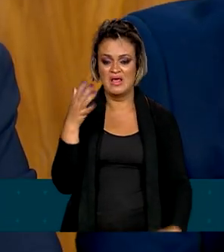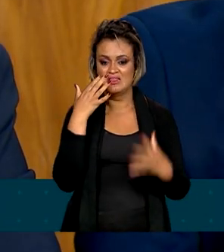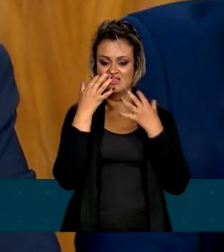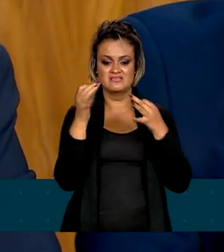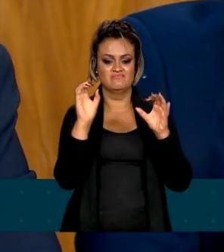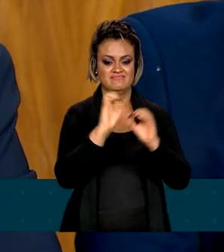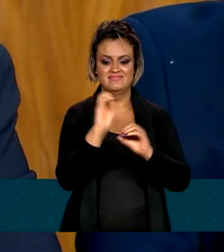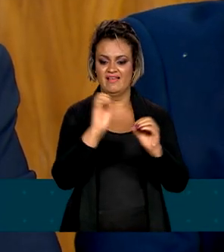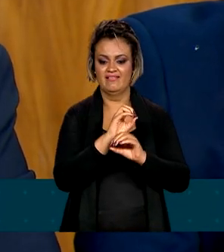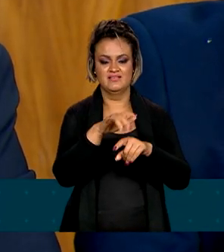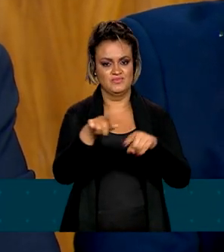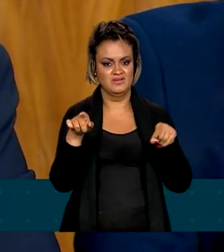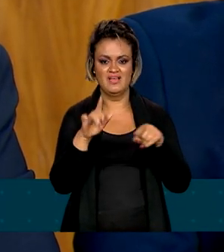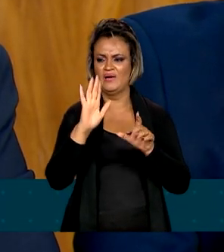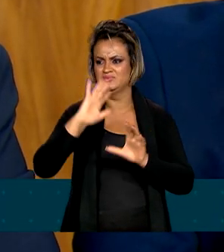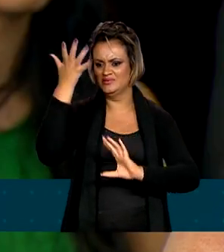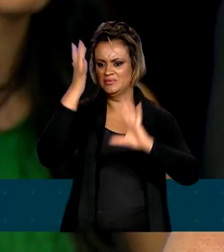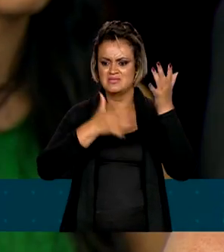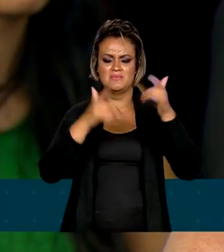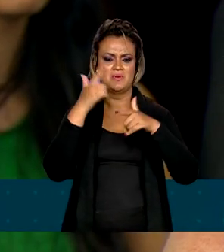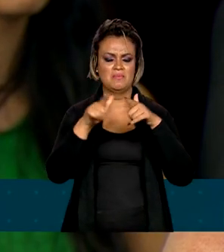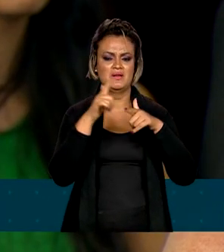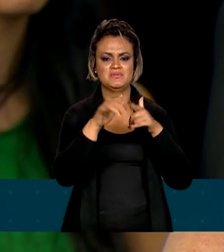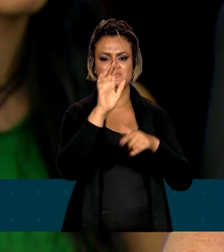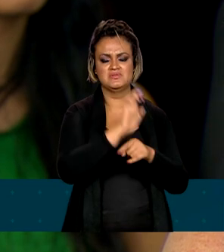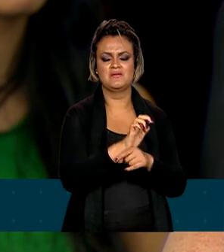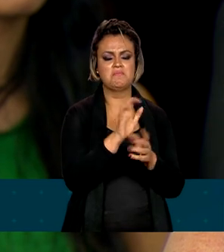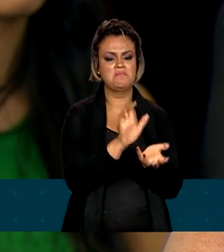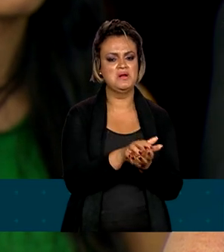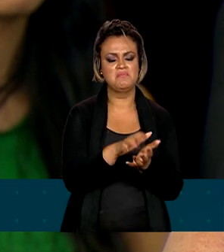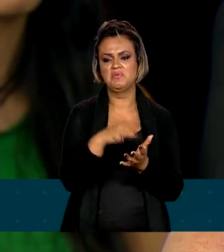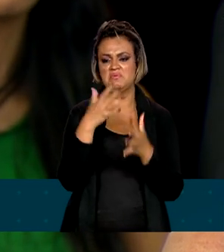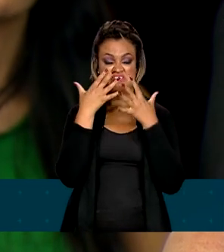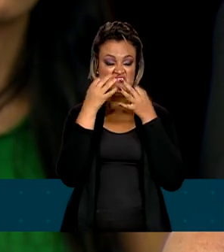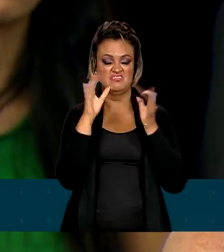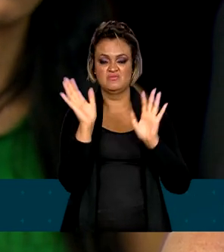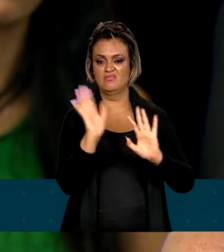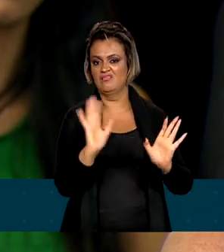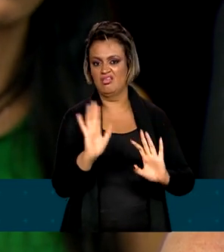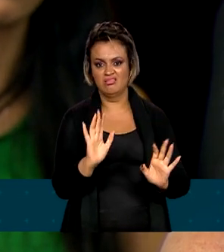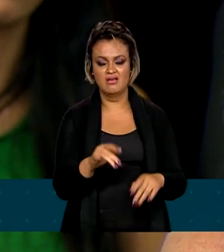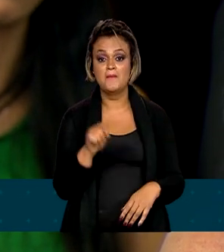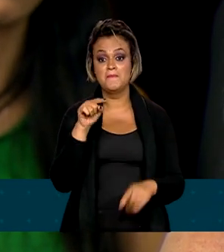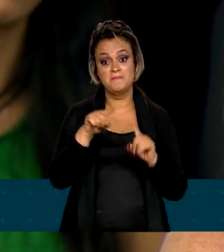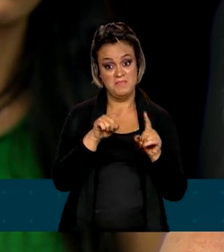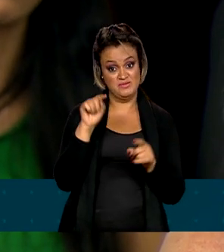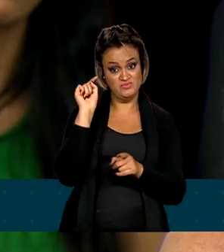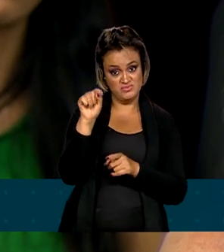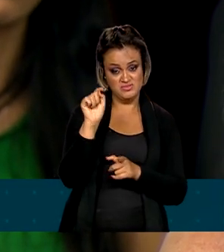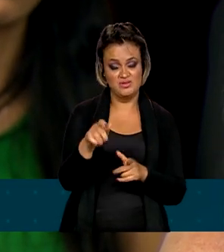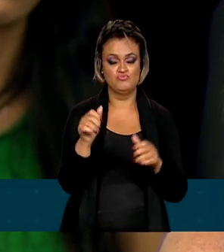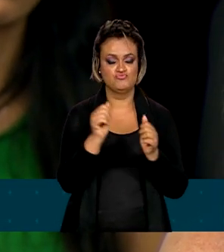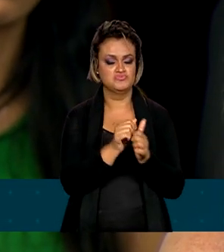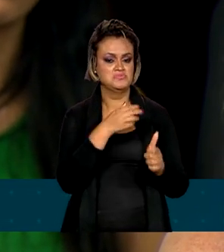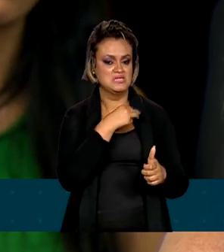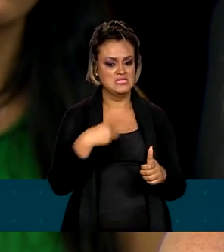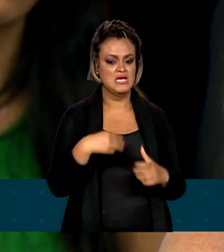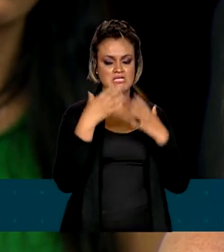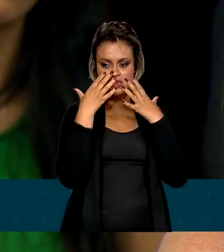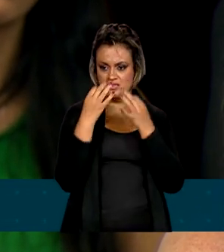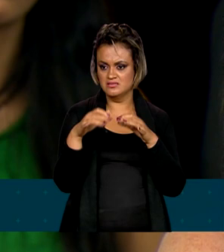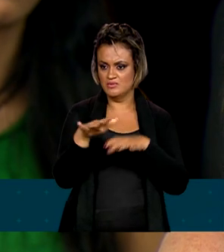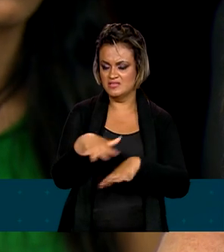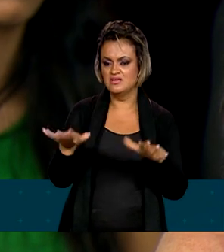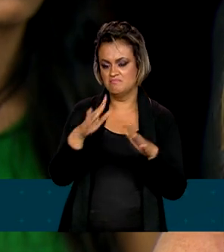atenção, mesmo tendo ocorrido desastres no estado de Pernambuco. Em poucos dias, o seu governo, os seus ministros têm dado atenção